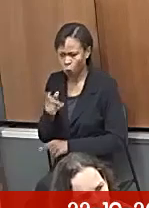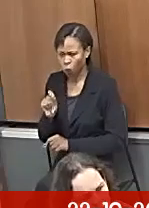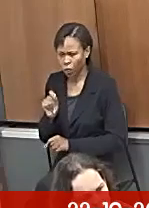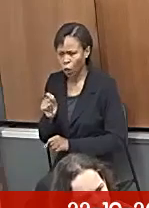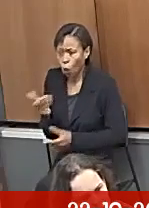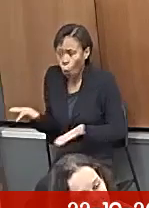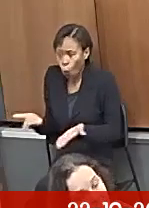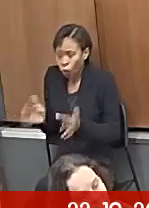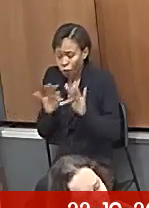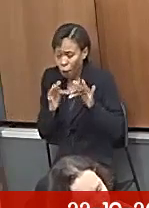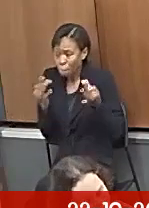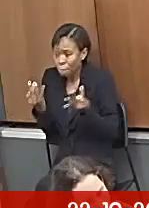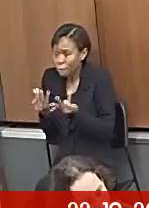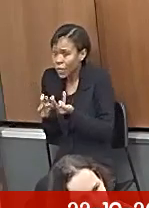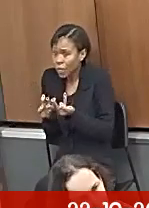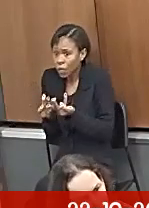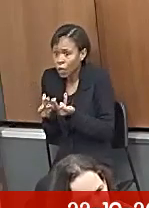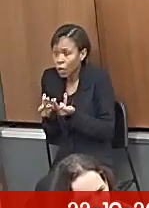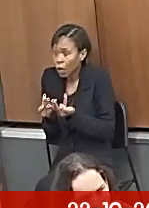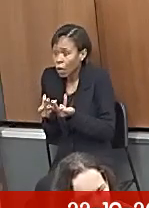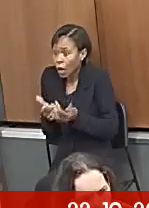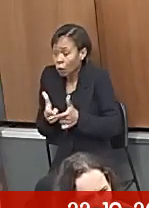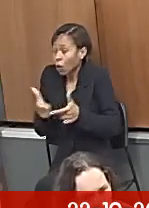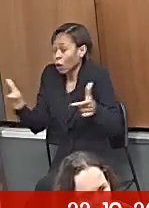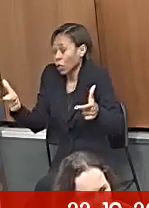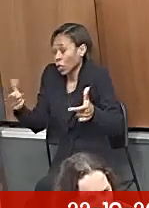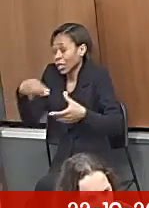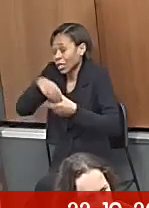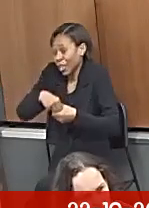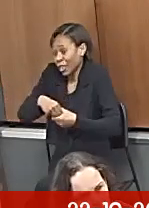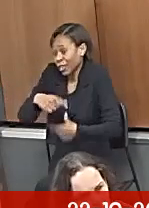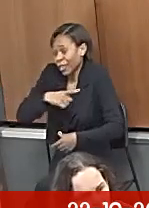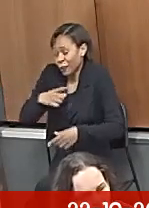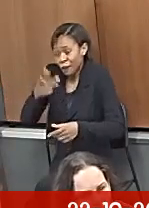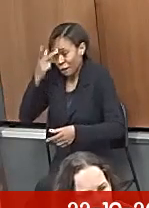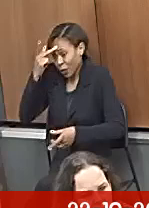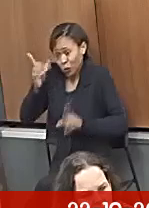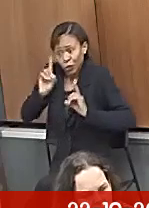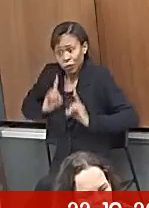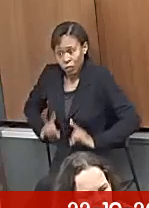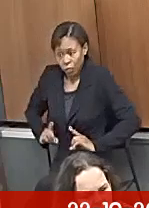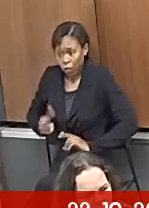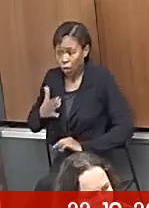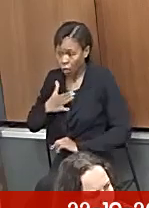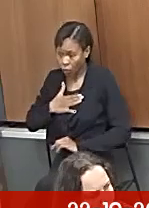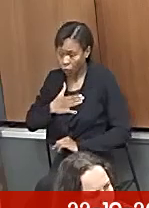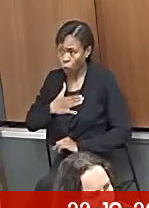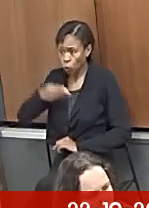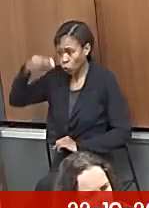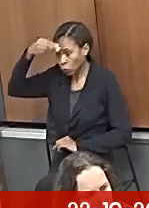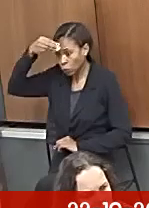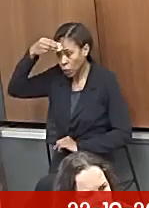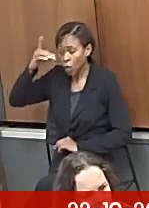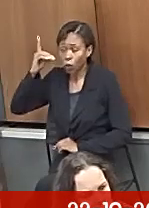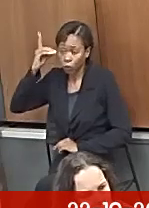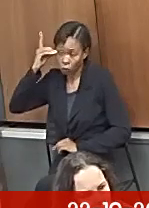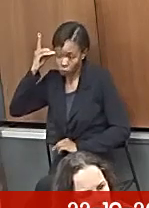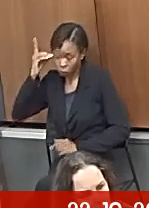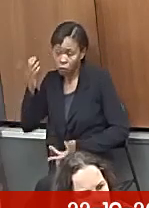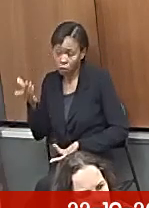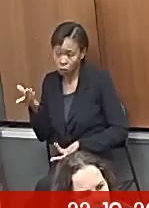pessoa com deficiência. Né? Eu mesma tenho um sobrinho com síndrome de Down. E, recentemente, uma sobrinha do meu marido descobriu